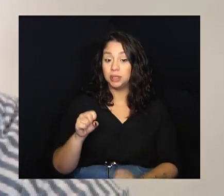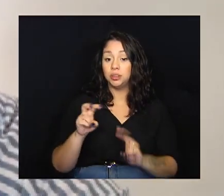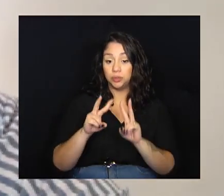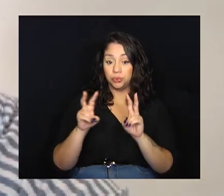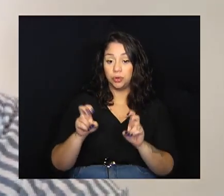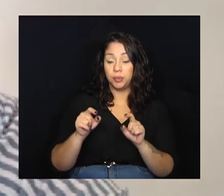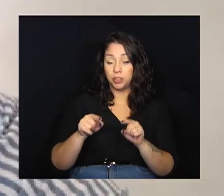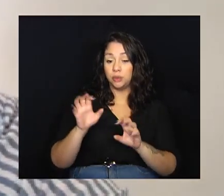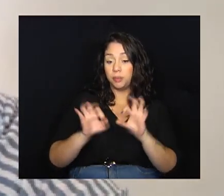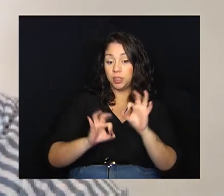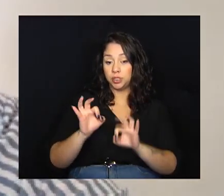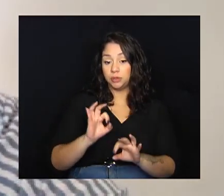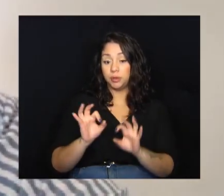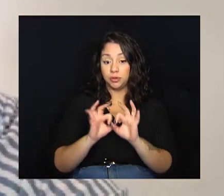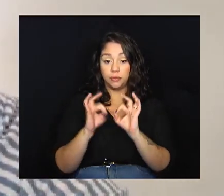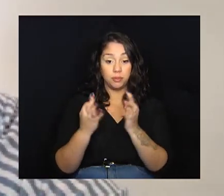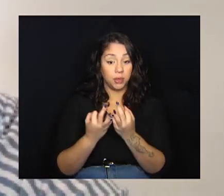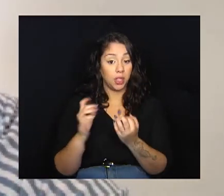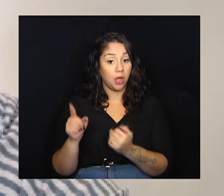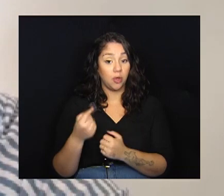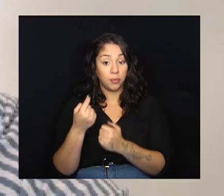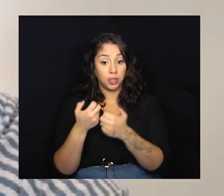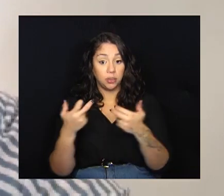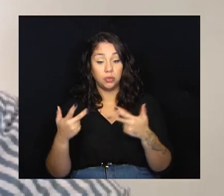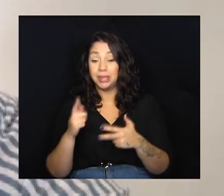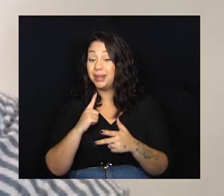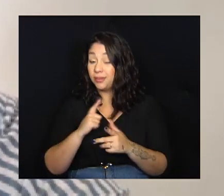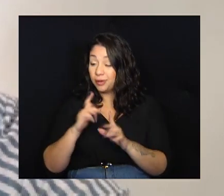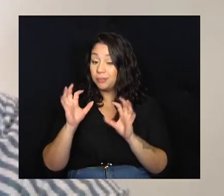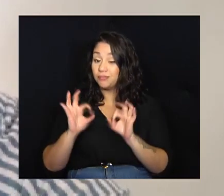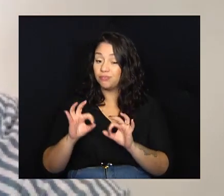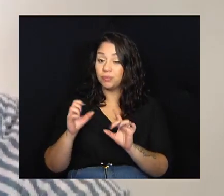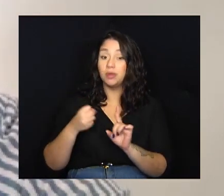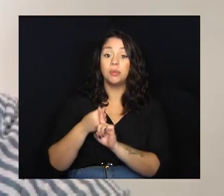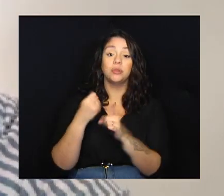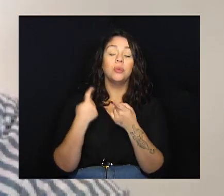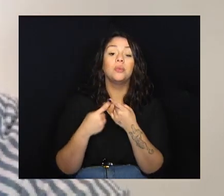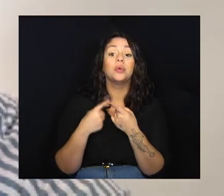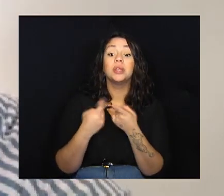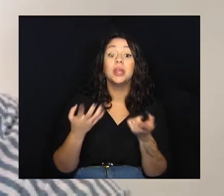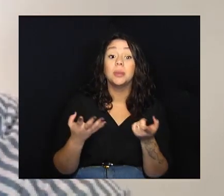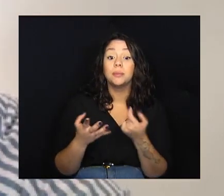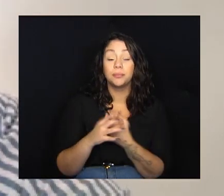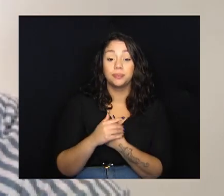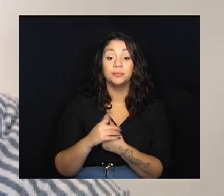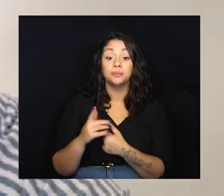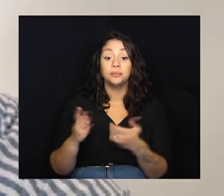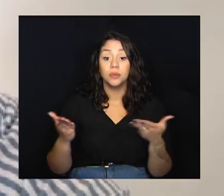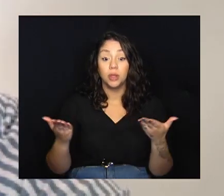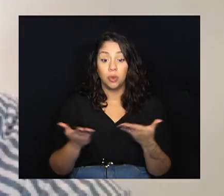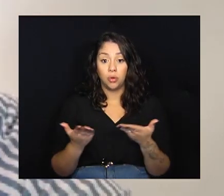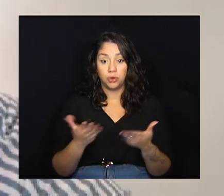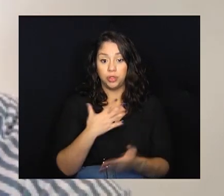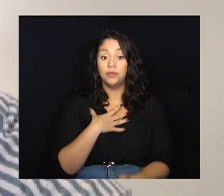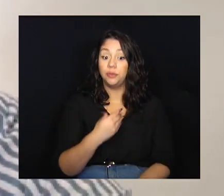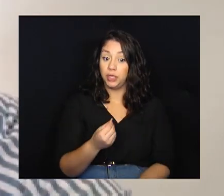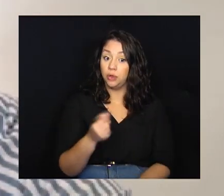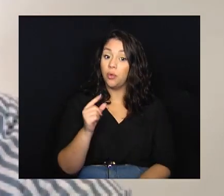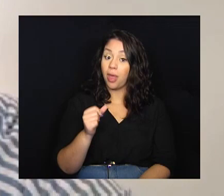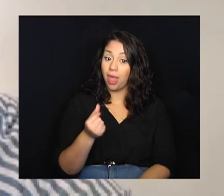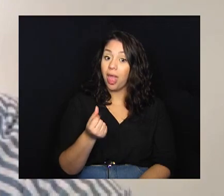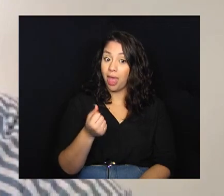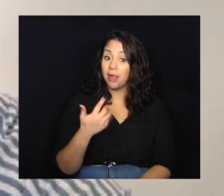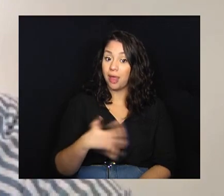planejamento familiar eu acho que foi um dos trechos que mais tiveram Impacto justamente por conta que hoje ter filho é caro né